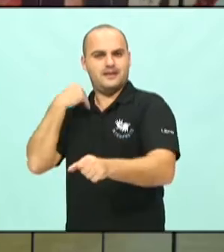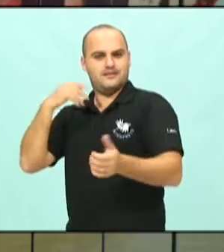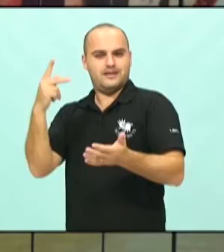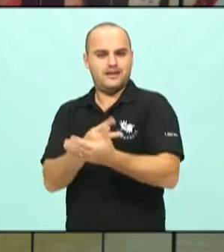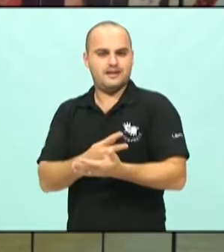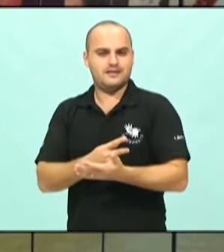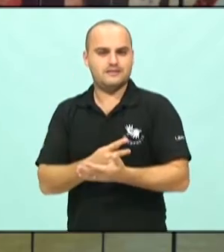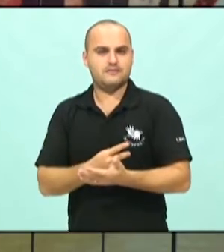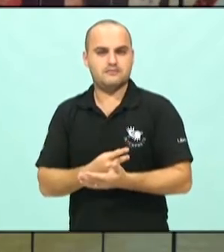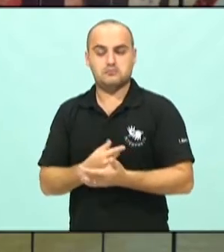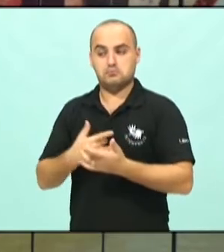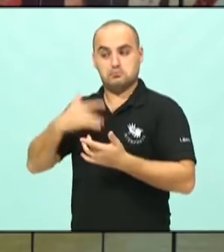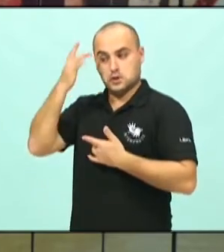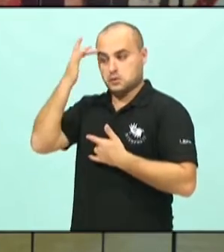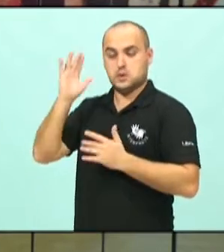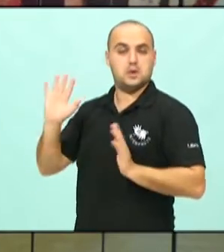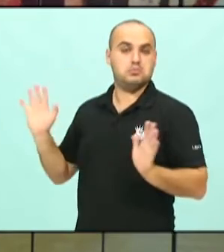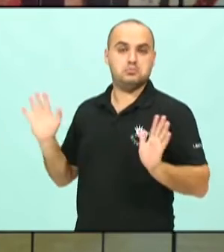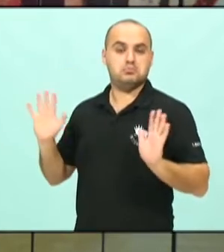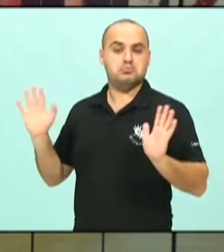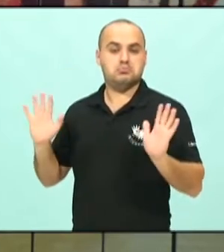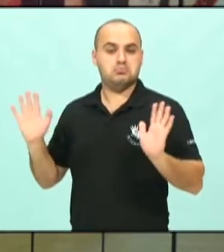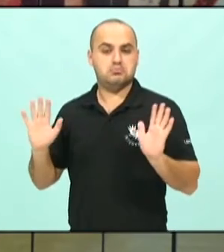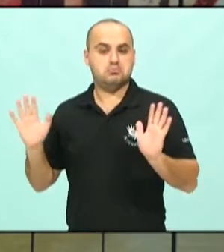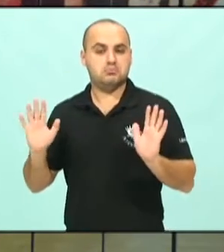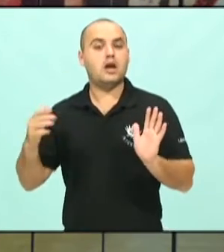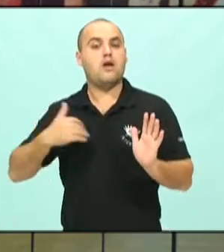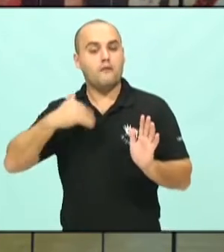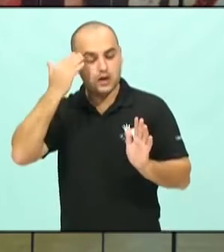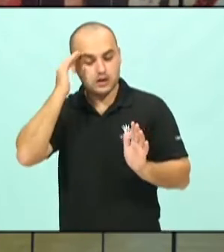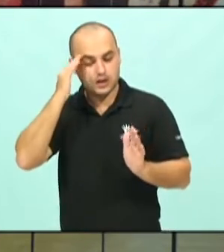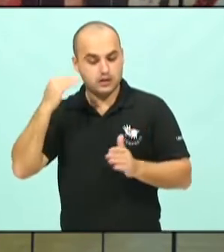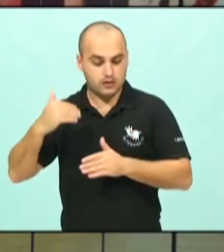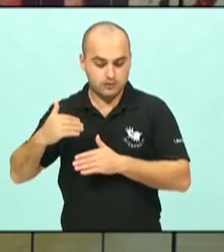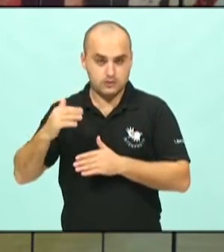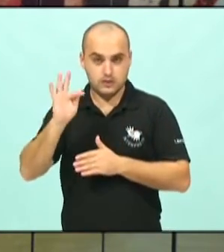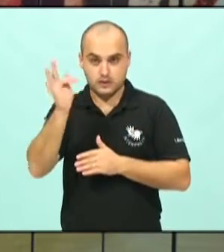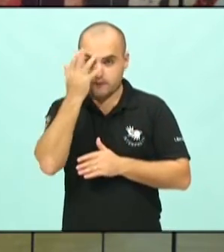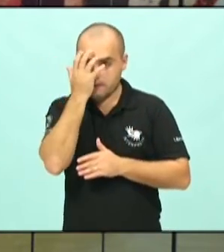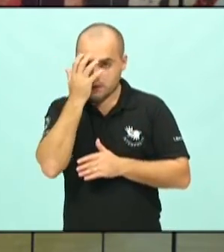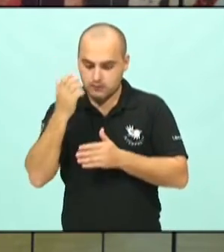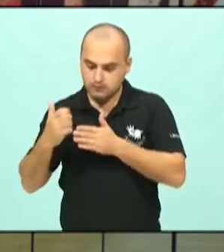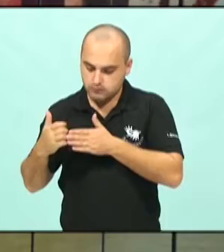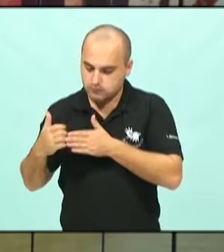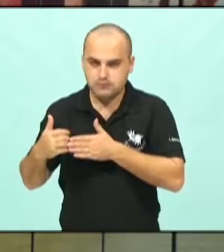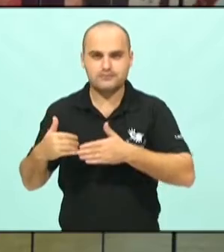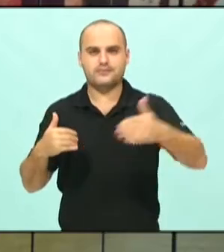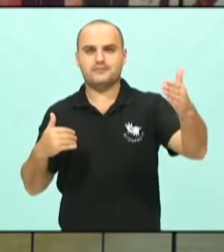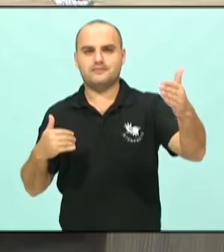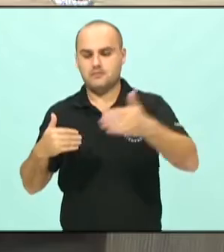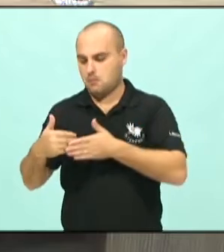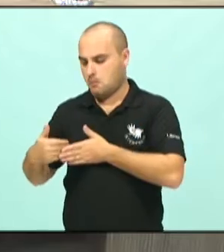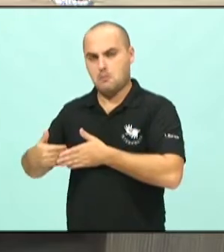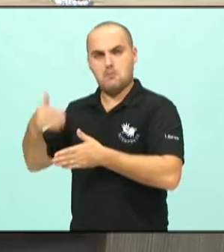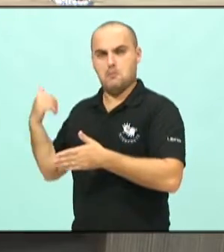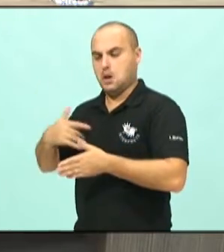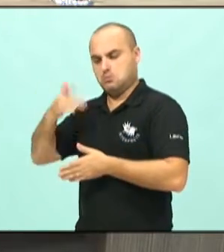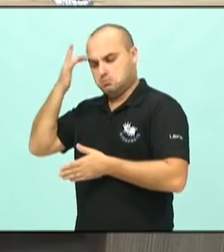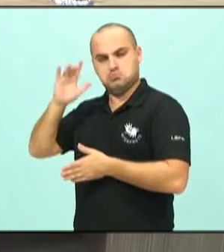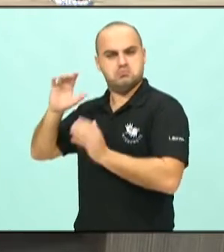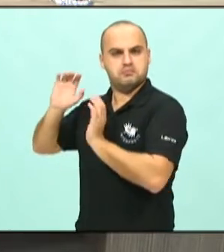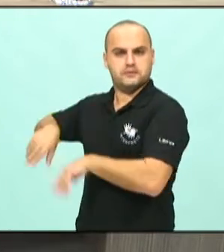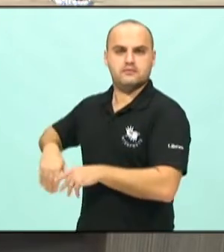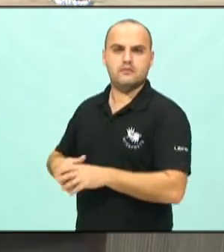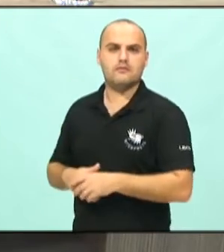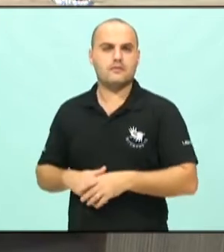Não sei. Quero entender o processo de fevereiro para frente, né? Que muitos no fim acabam